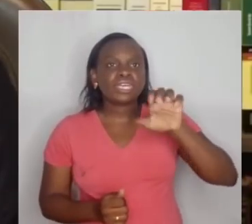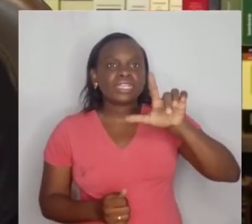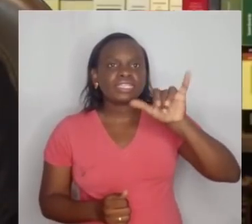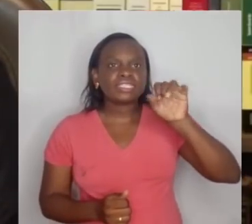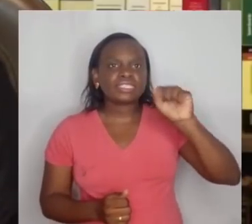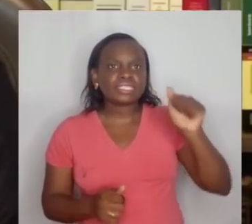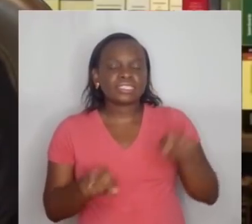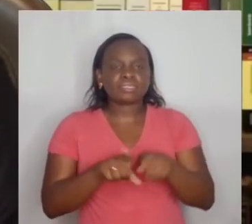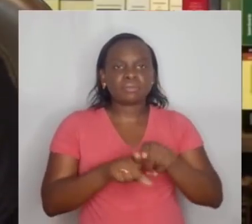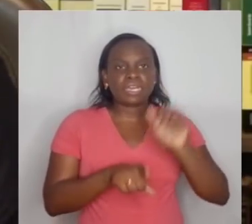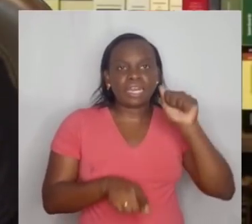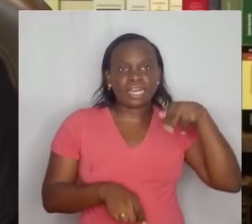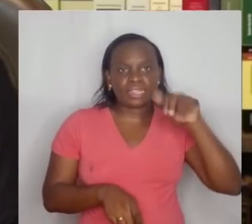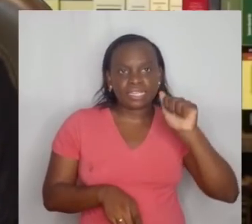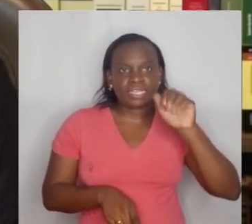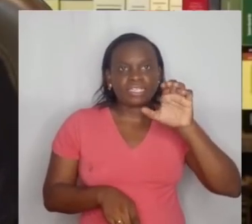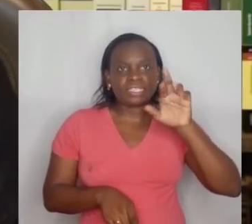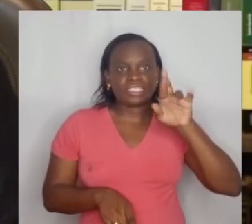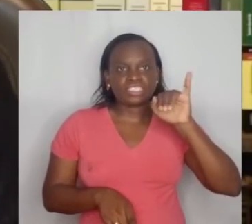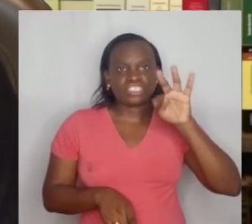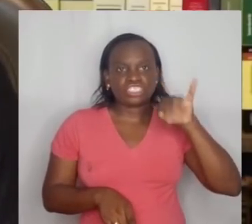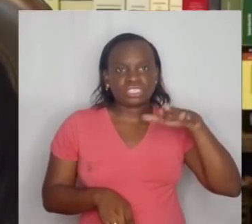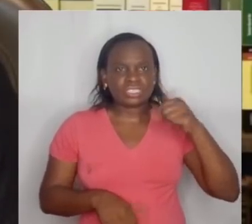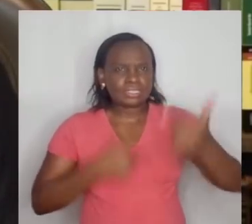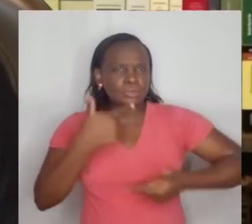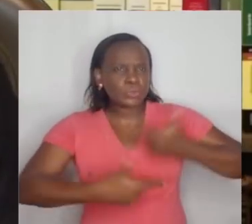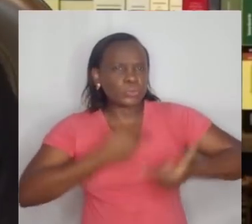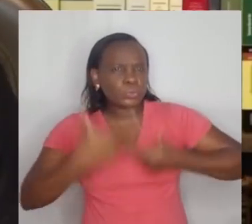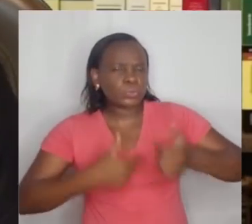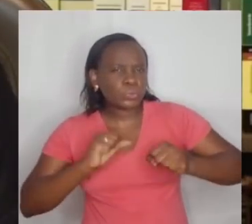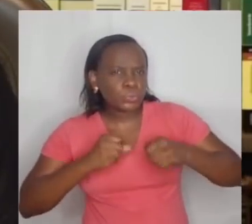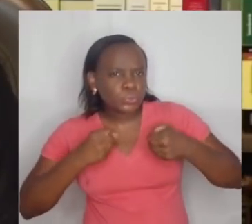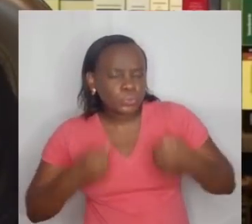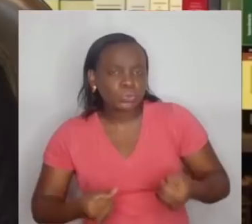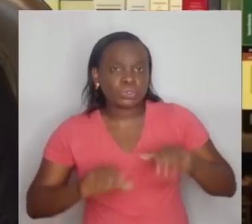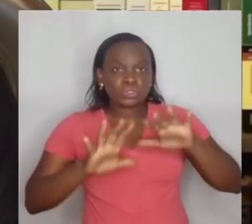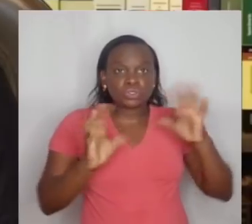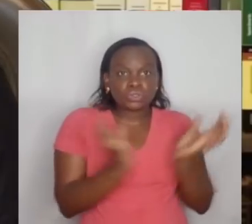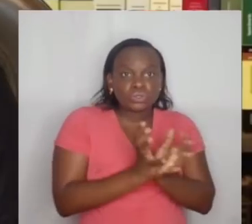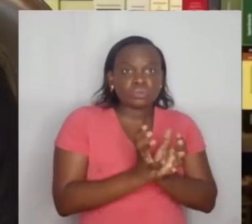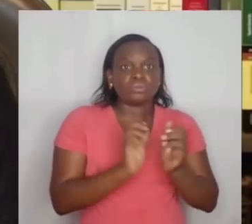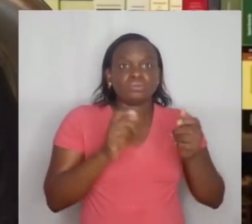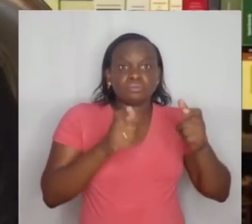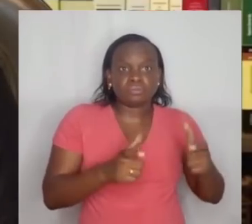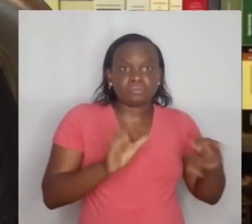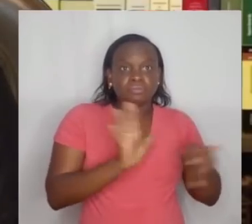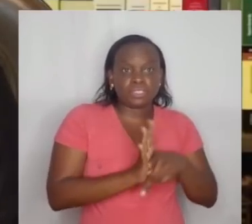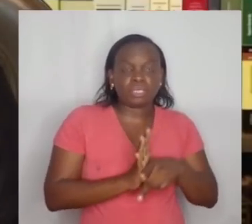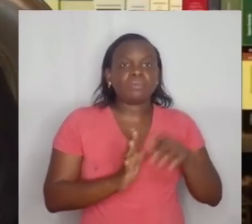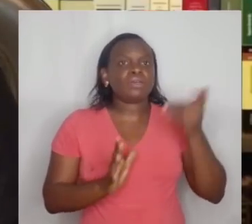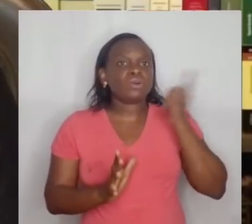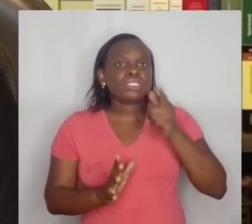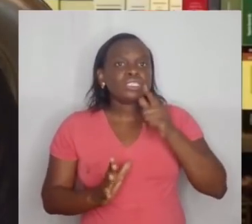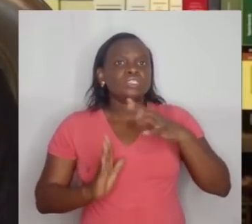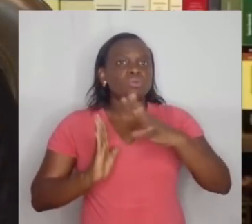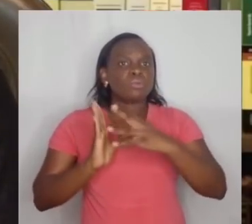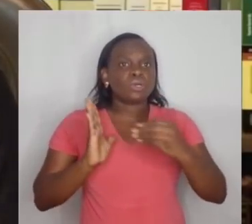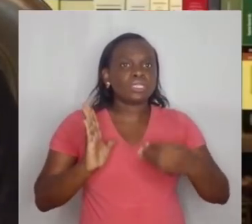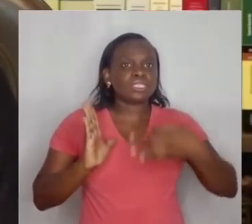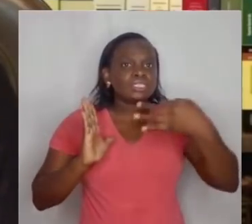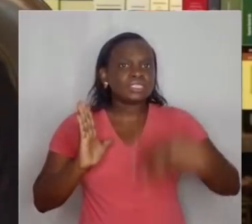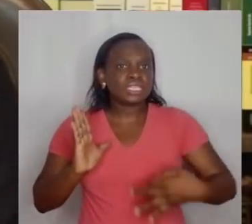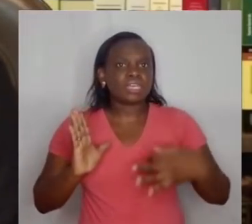Ana Cristina fizeram um trabalho incansável junto com toda a equipe local e que chegaram ao